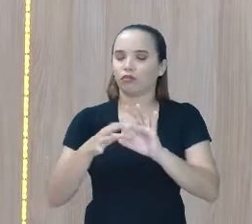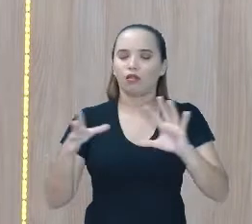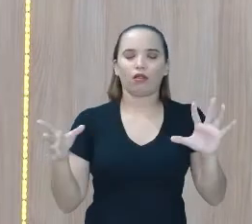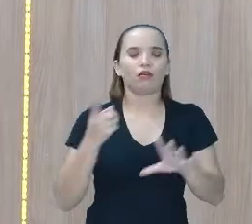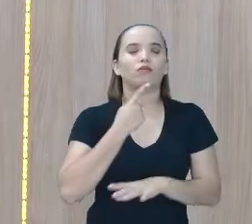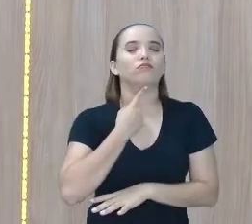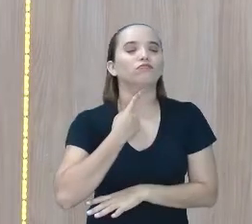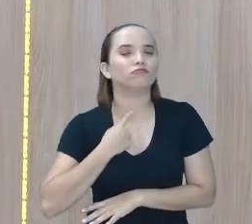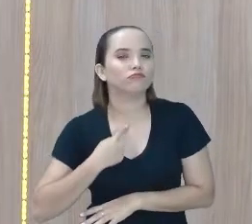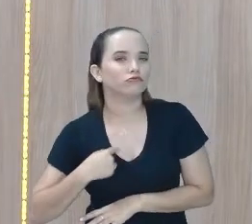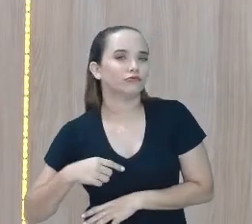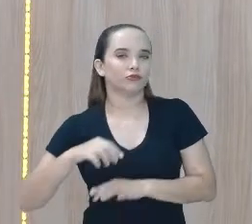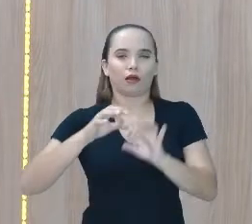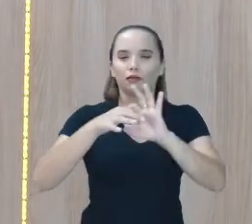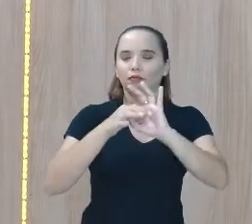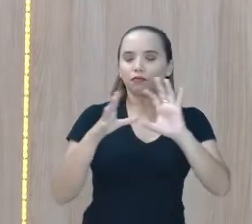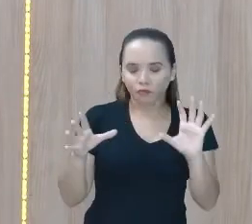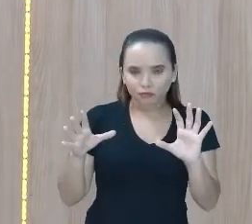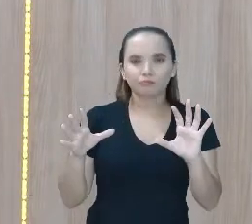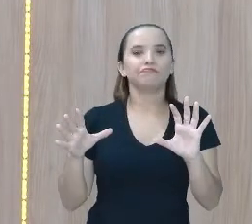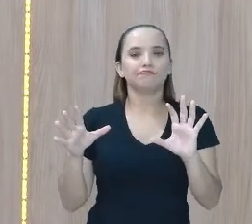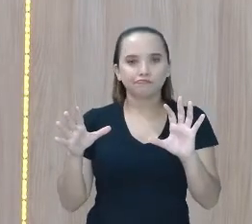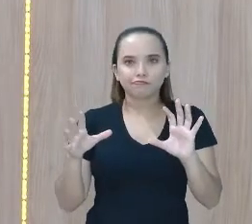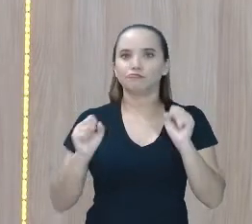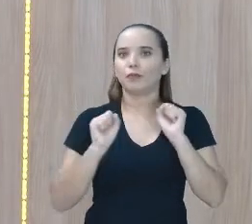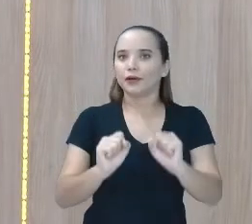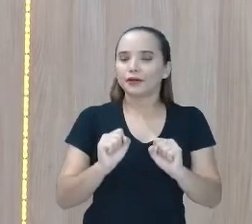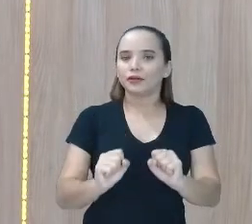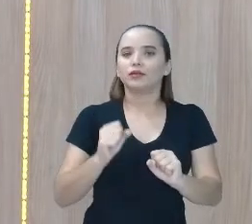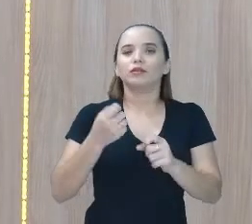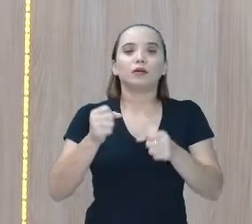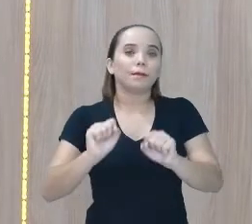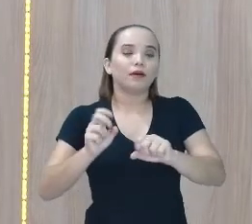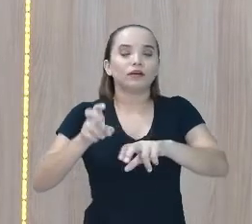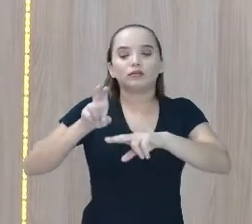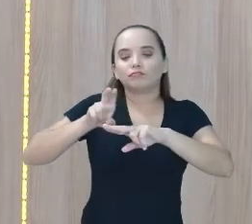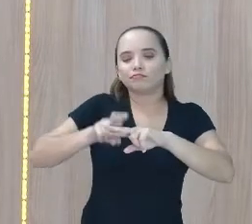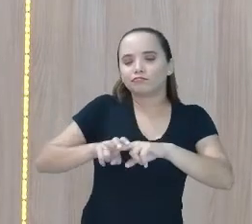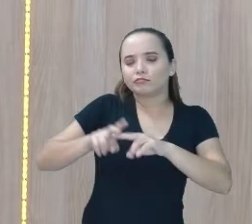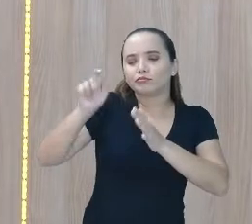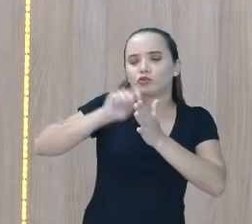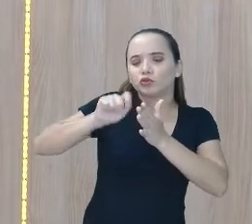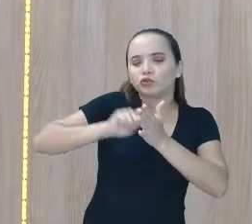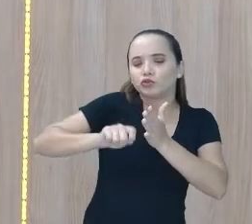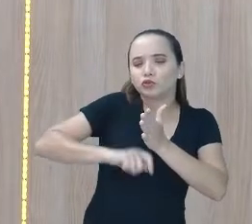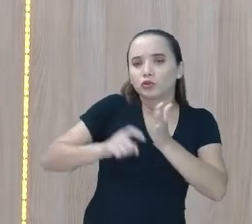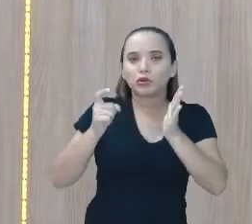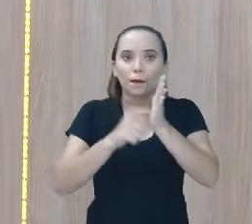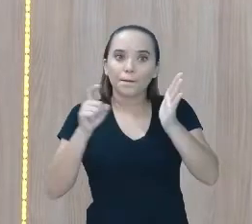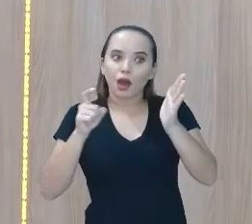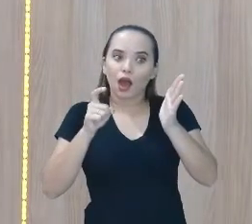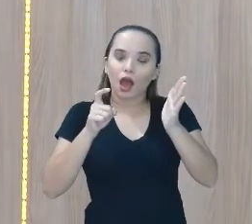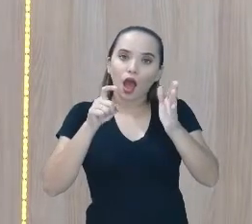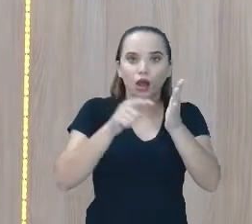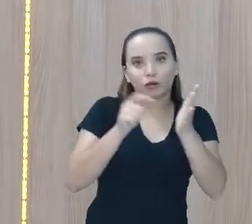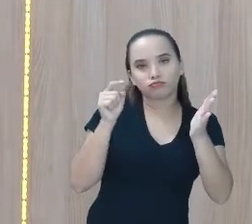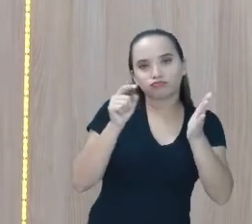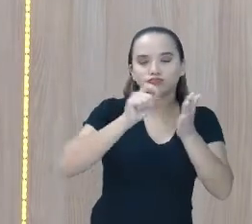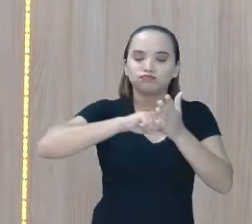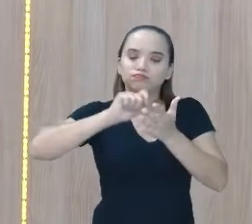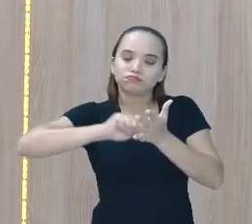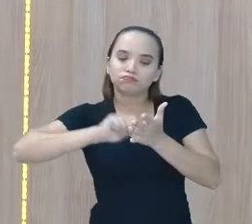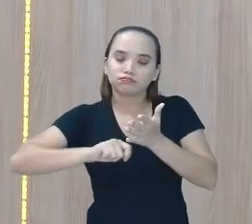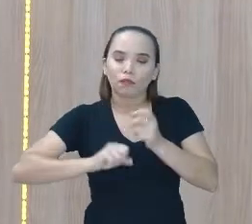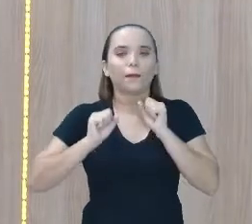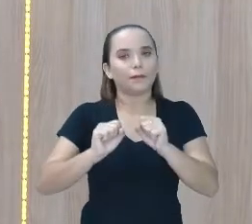horário que você quiser. Então, você pode assistir lá sentadinho, pausa, anota, escreve teu comentário também lá no nosso vídeo,